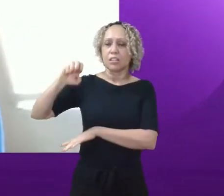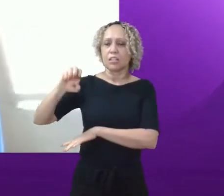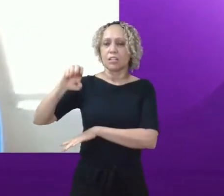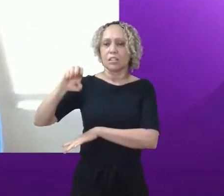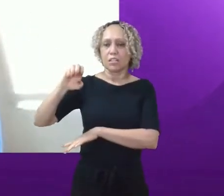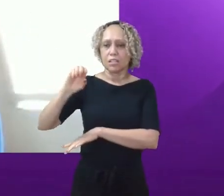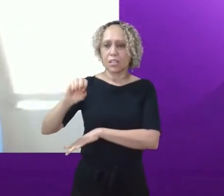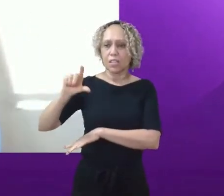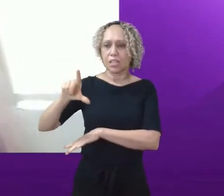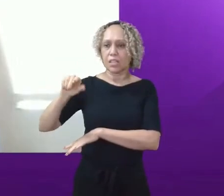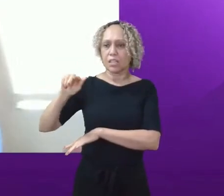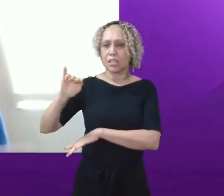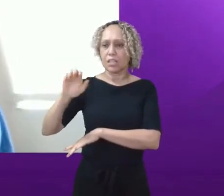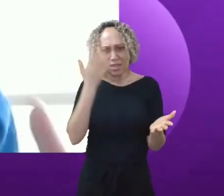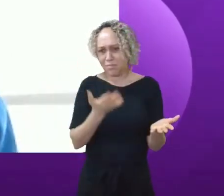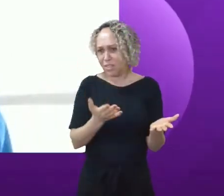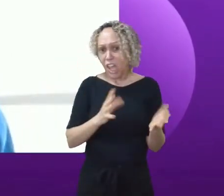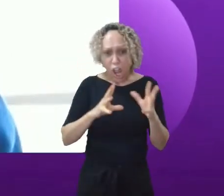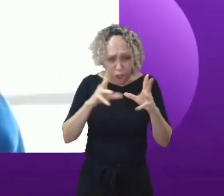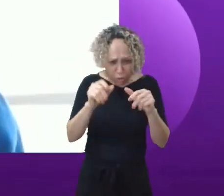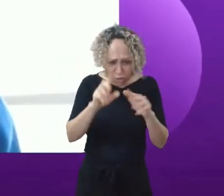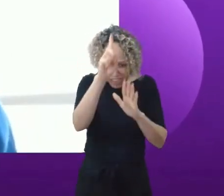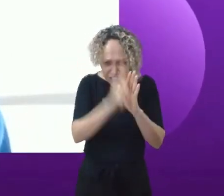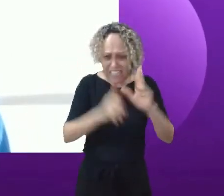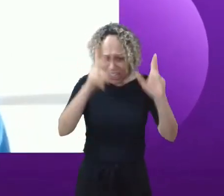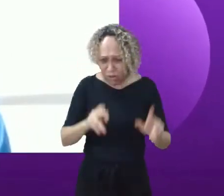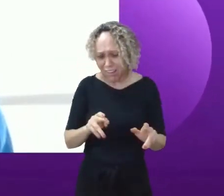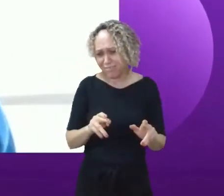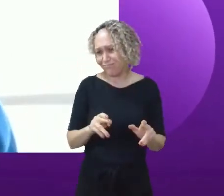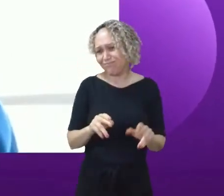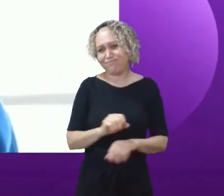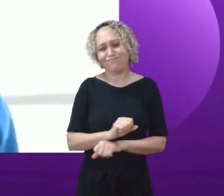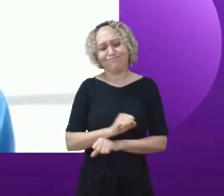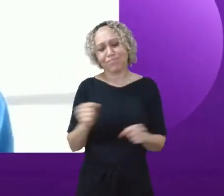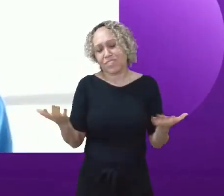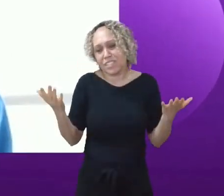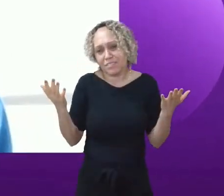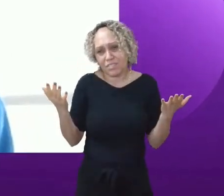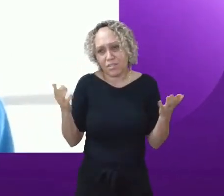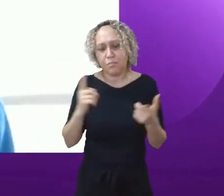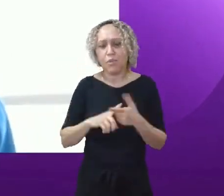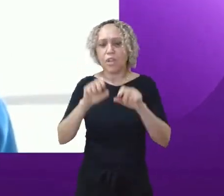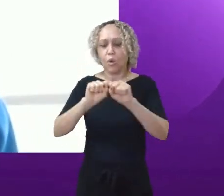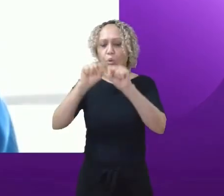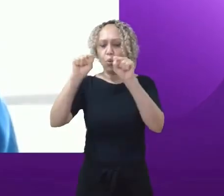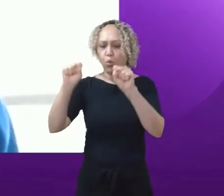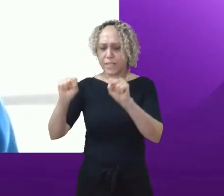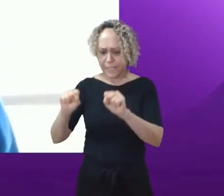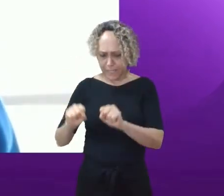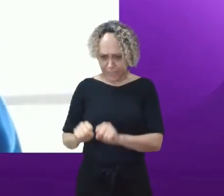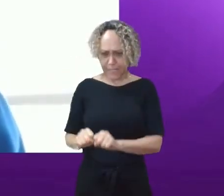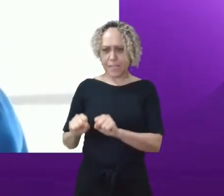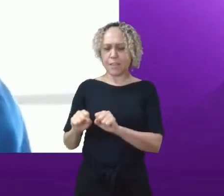tradicional, é uma visão de Estado mínimo. O sistema, ele se apropria dessa